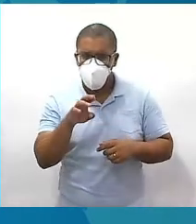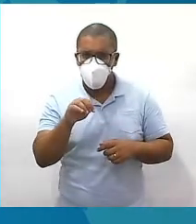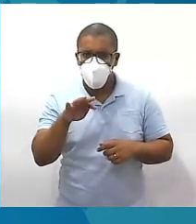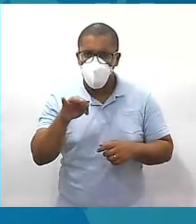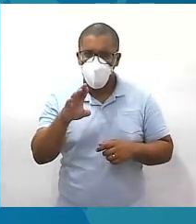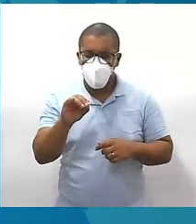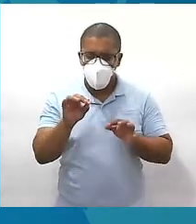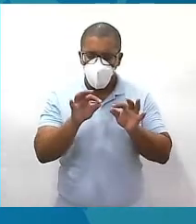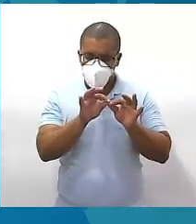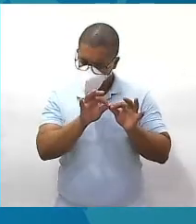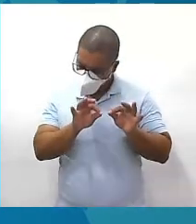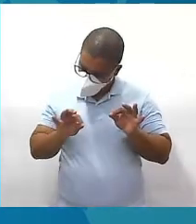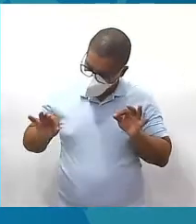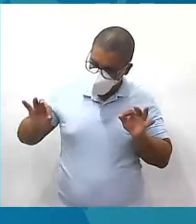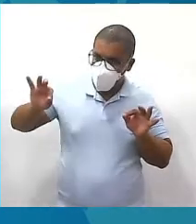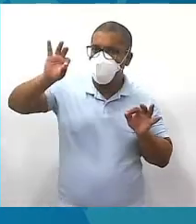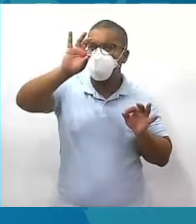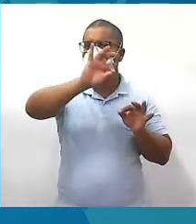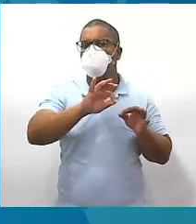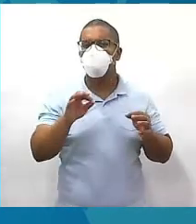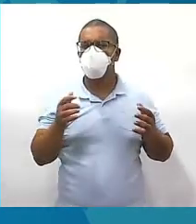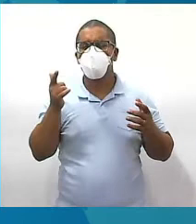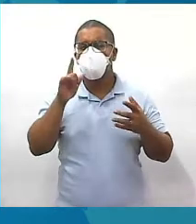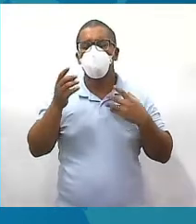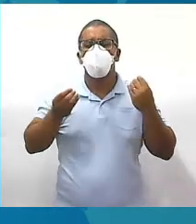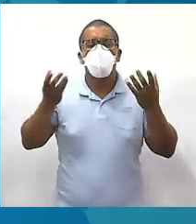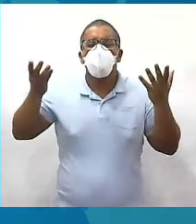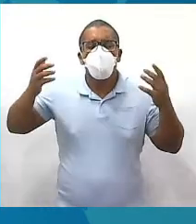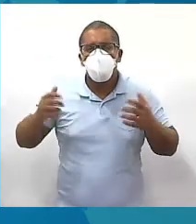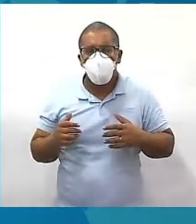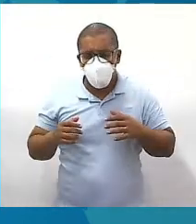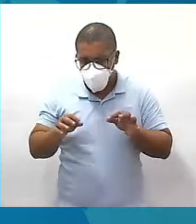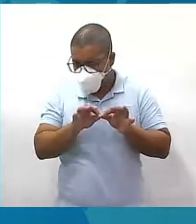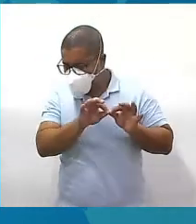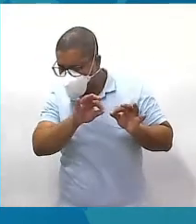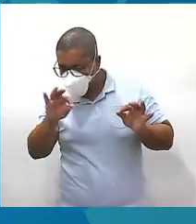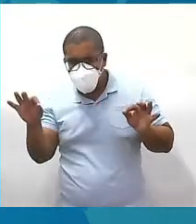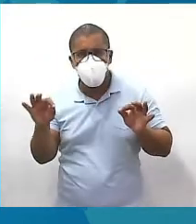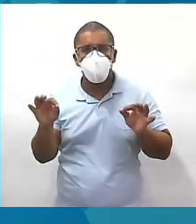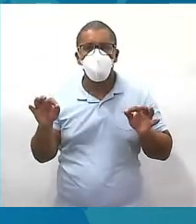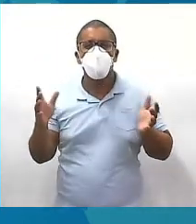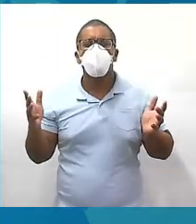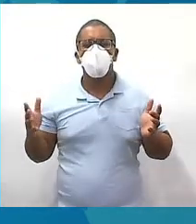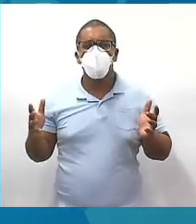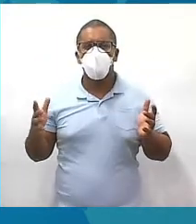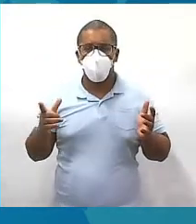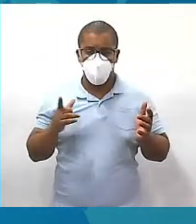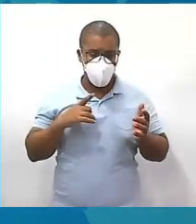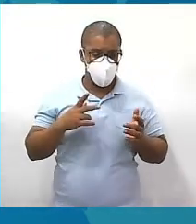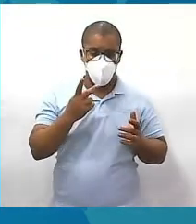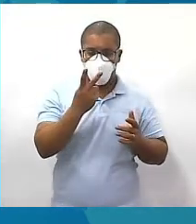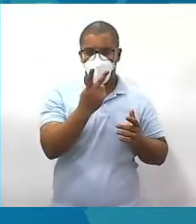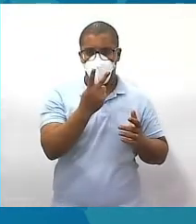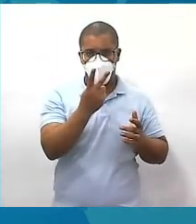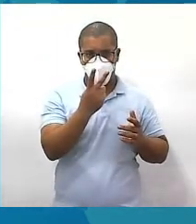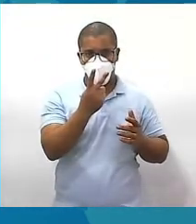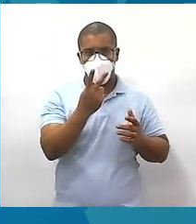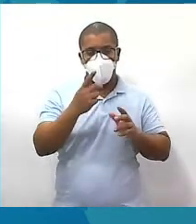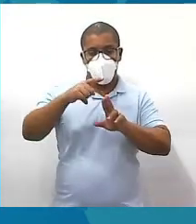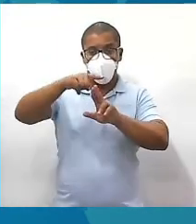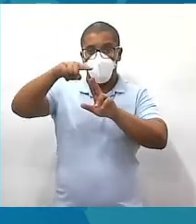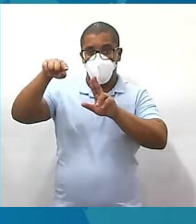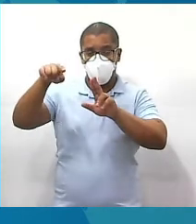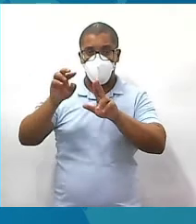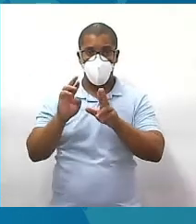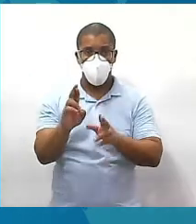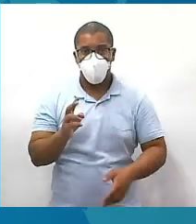é o contorno, tá? O comprimento, esse deslocamento que ele vai fazer 2πr. Então eu vou pegar